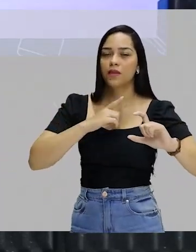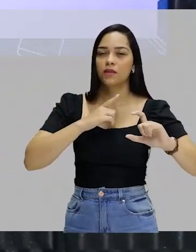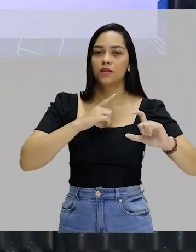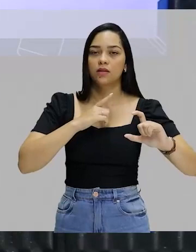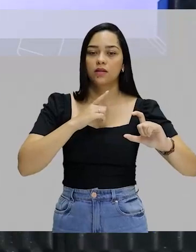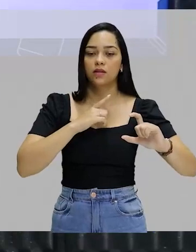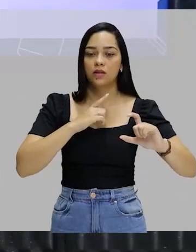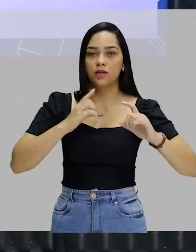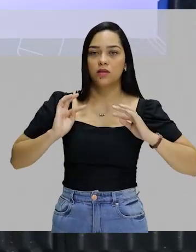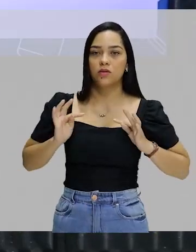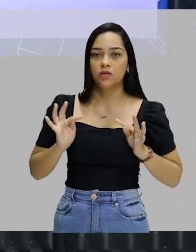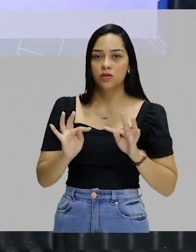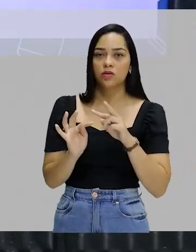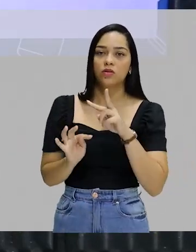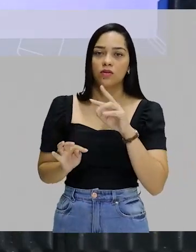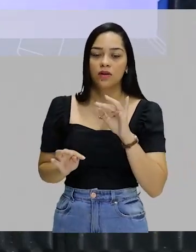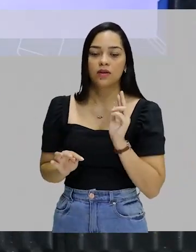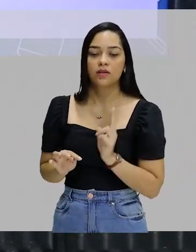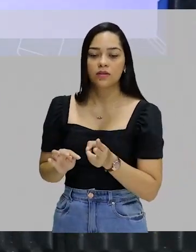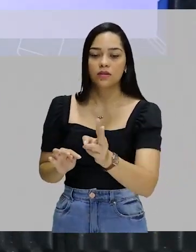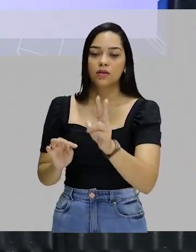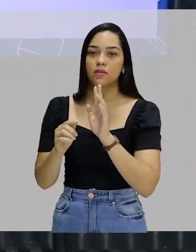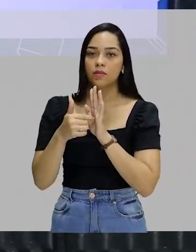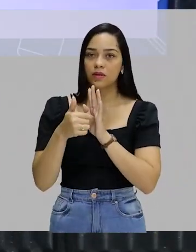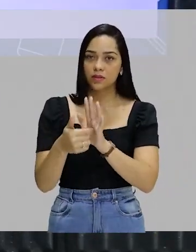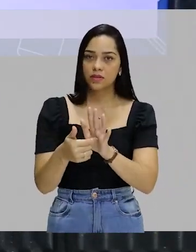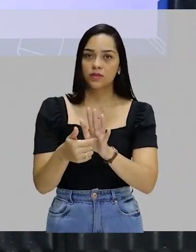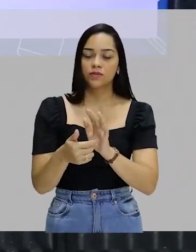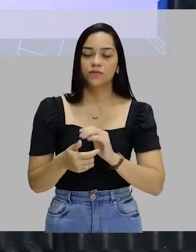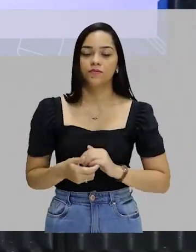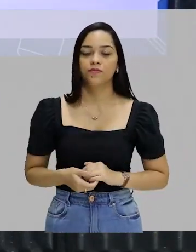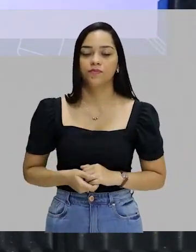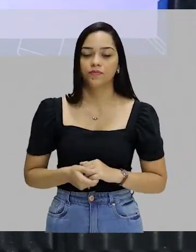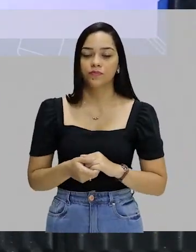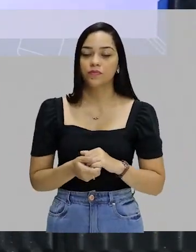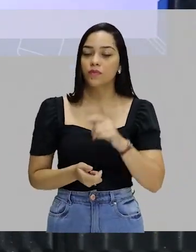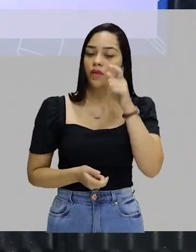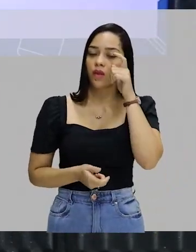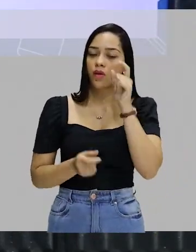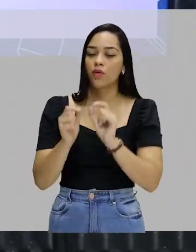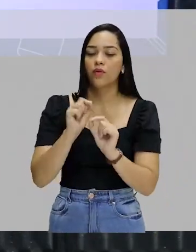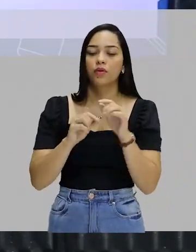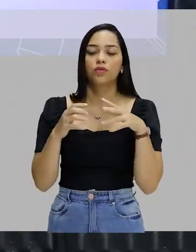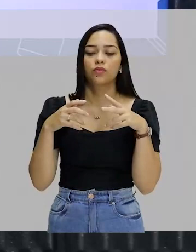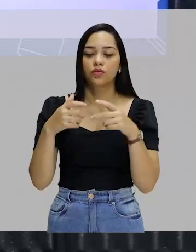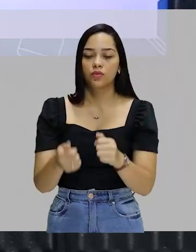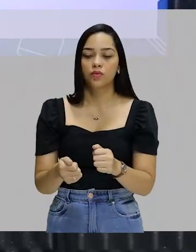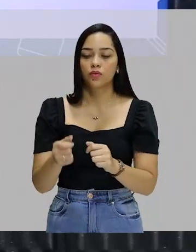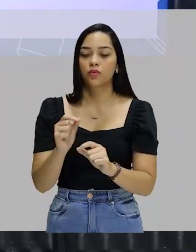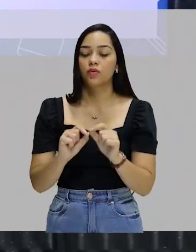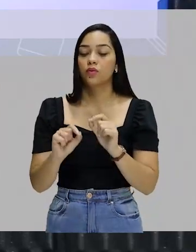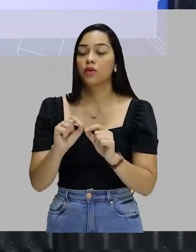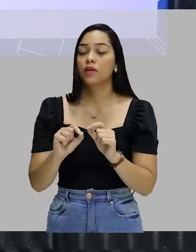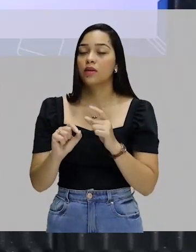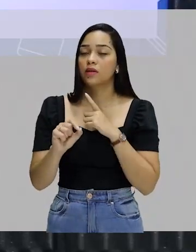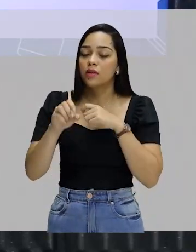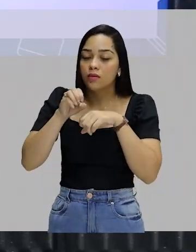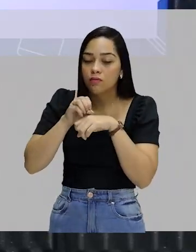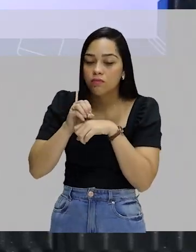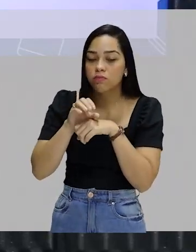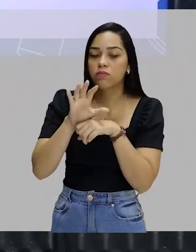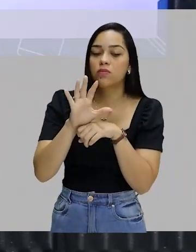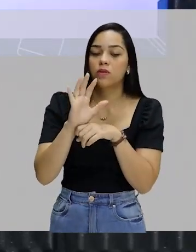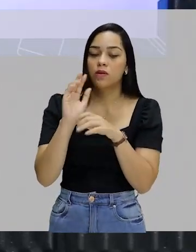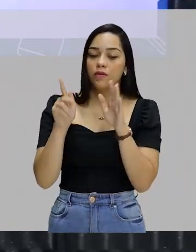essas terminologias vão estar sempre aparecendo. O interessante é que todos os átomos radioativos,